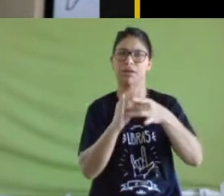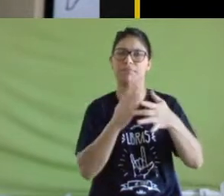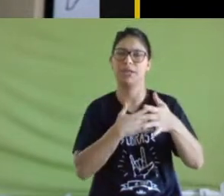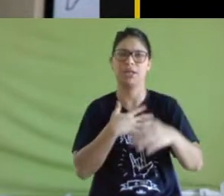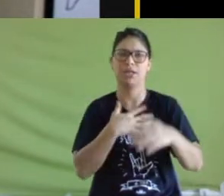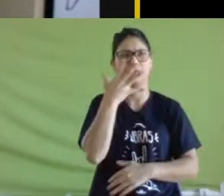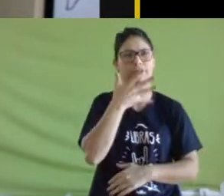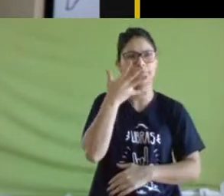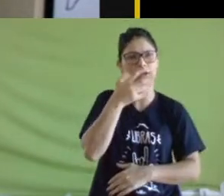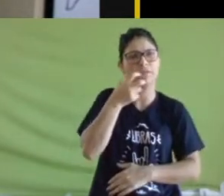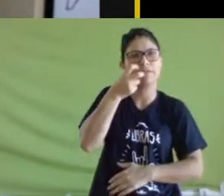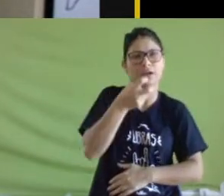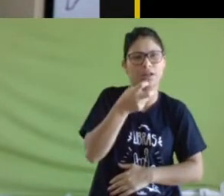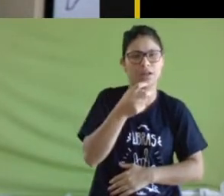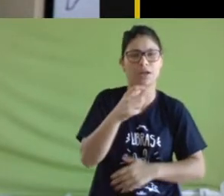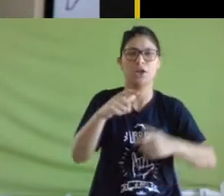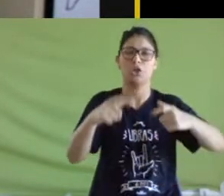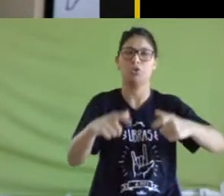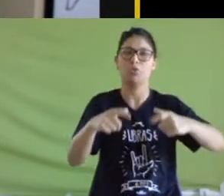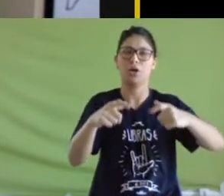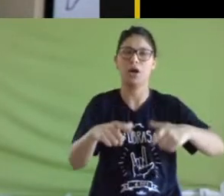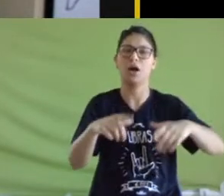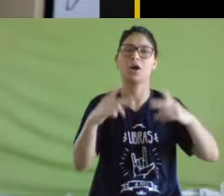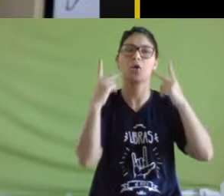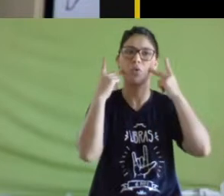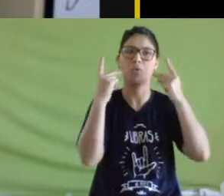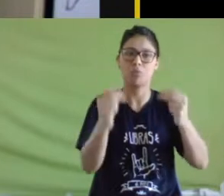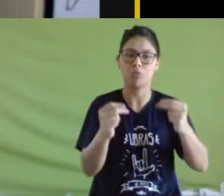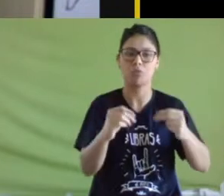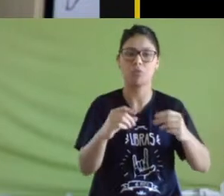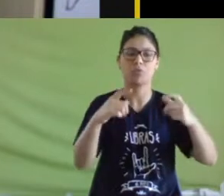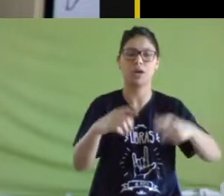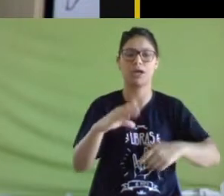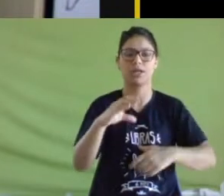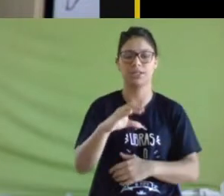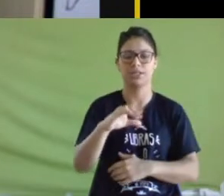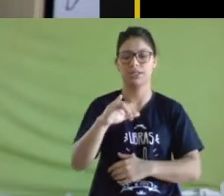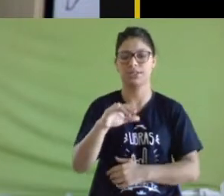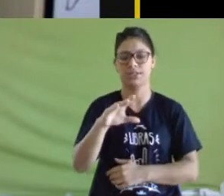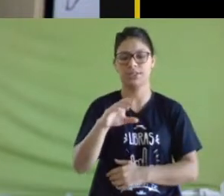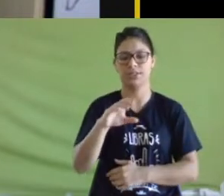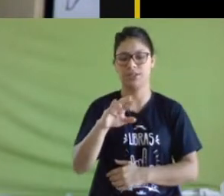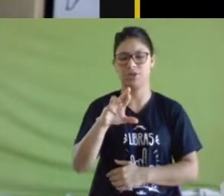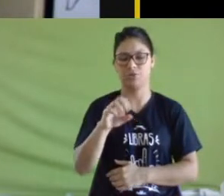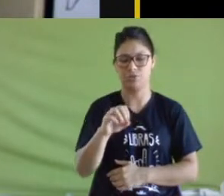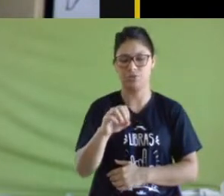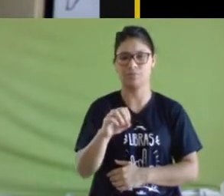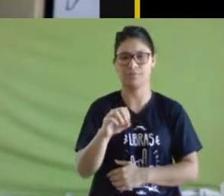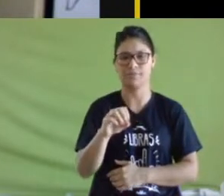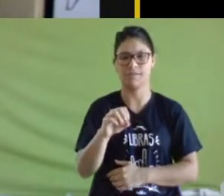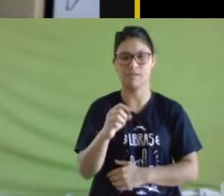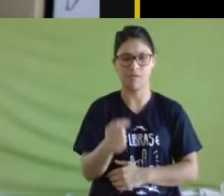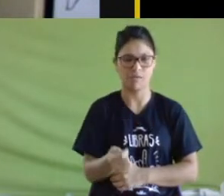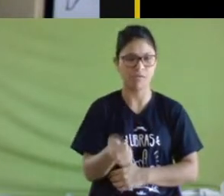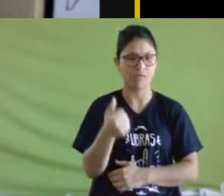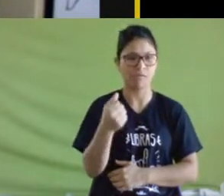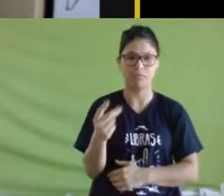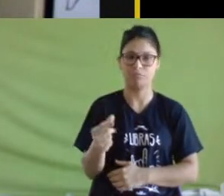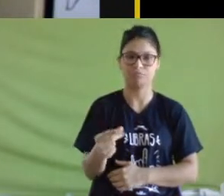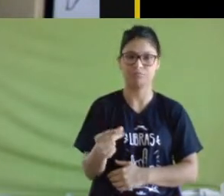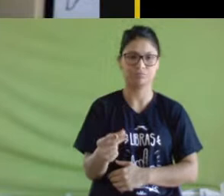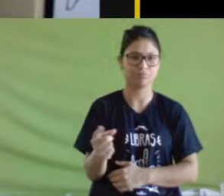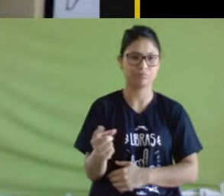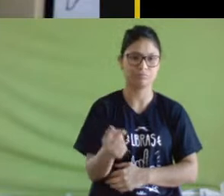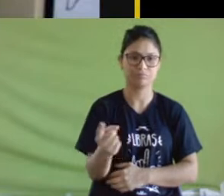lugar comum é o que o Cícero chama quaestio infinita, questão